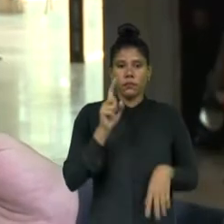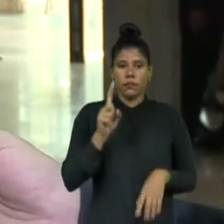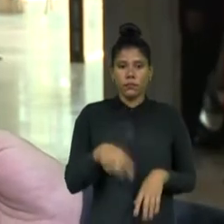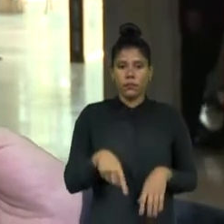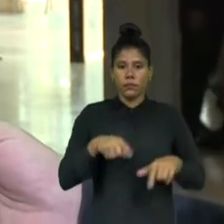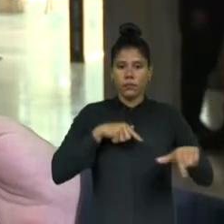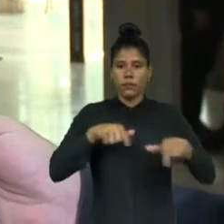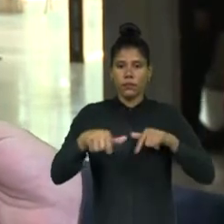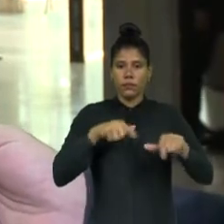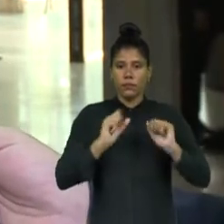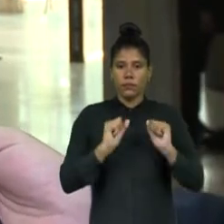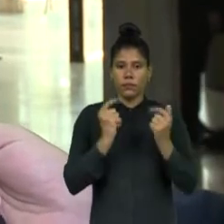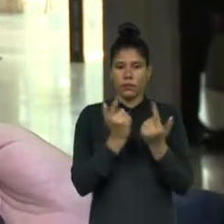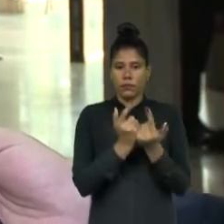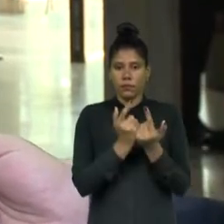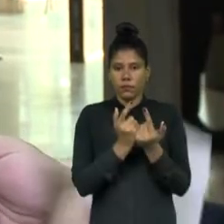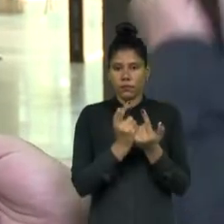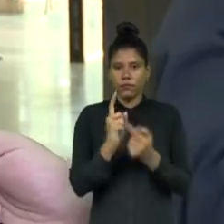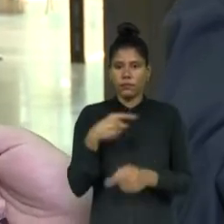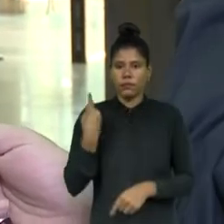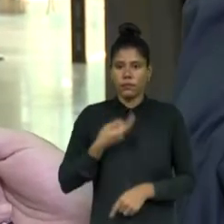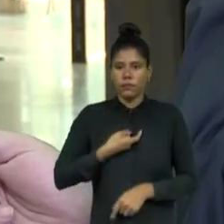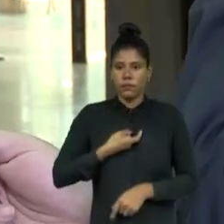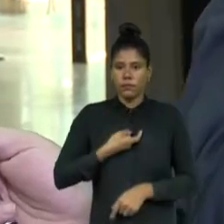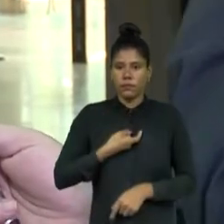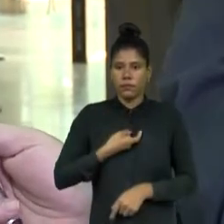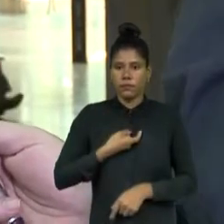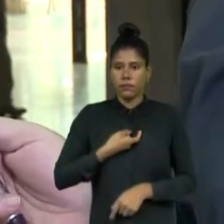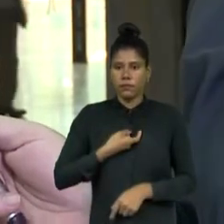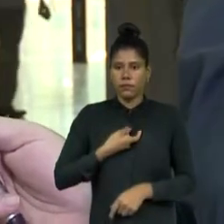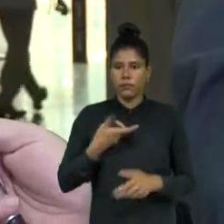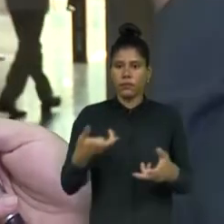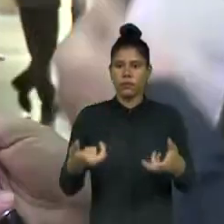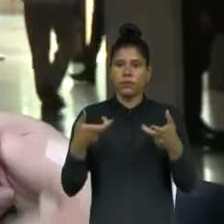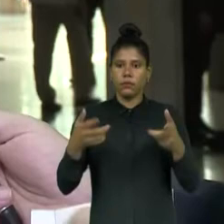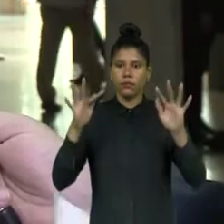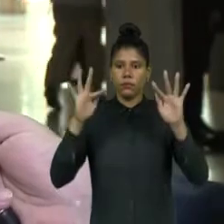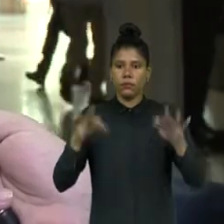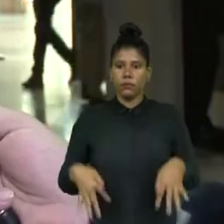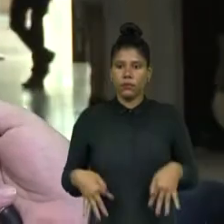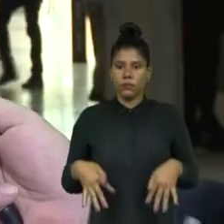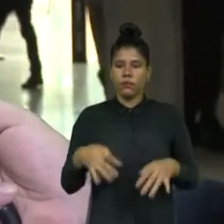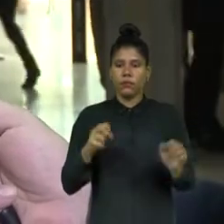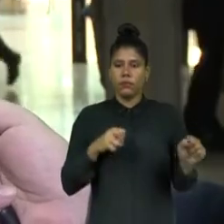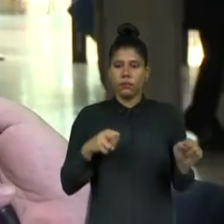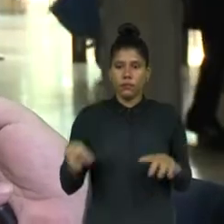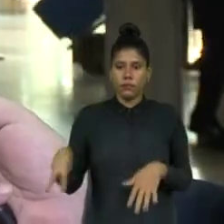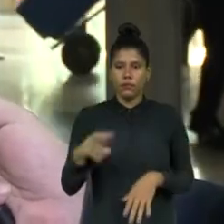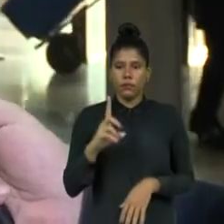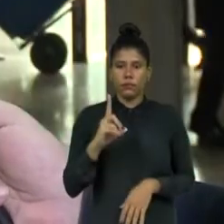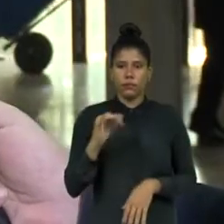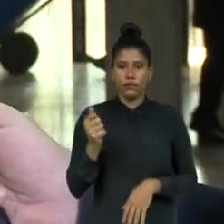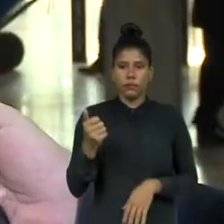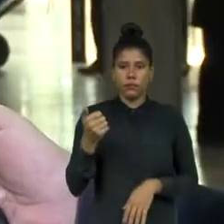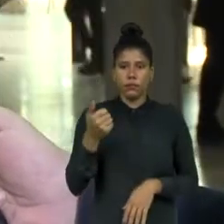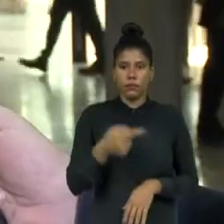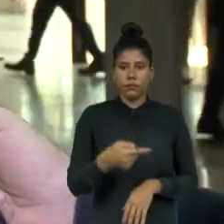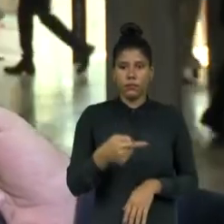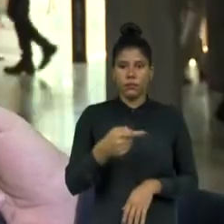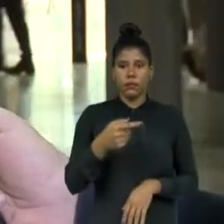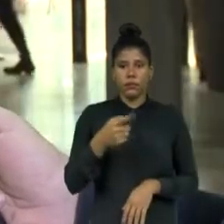Assembleia Legislativa que esperamos encerrar nesta semana, né? Tendo em vista que 17 é domingo, mas se não